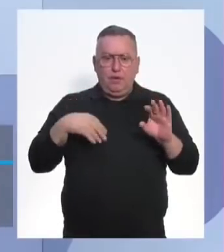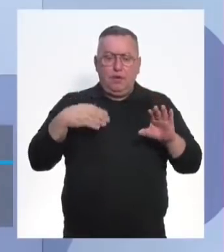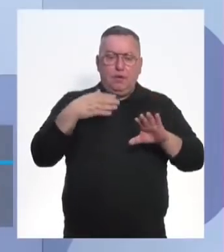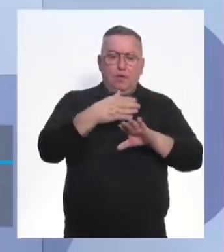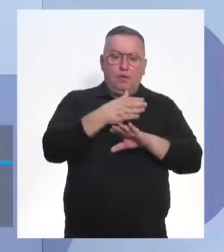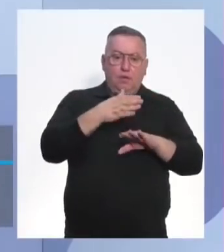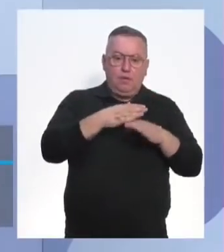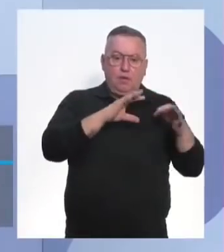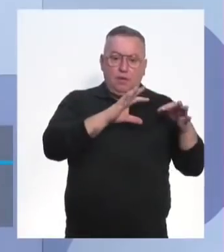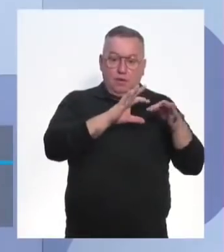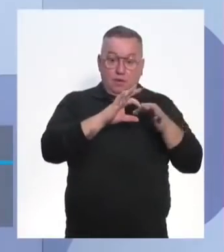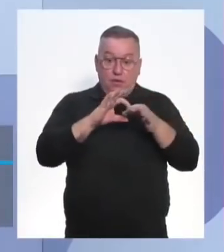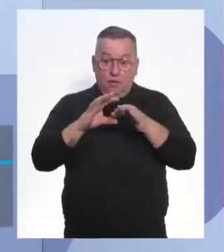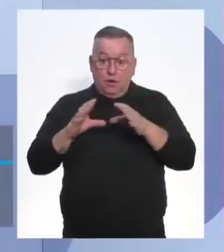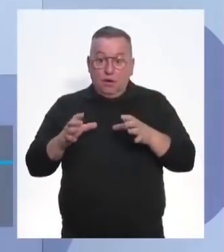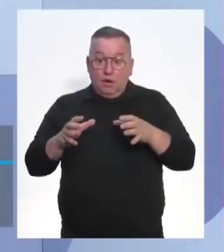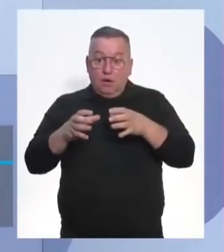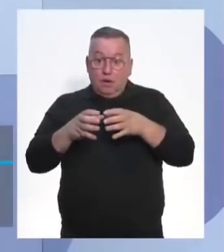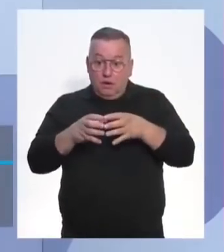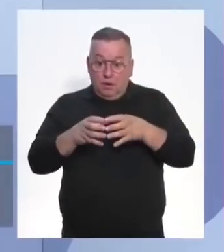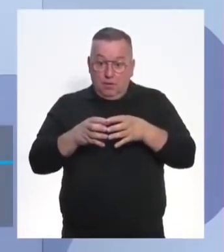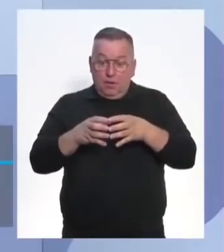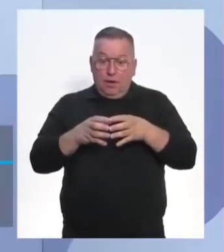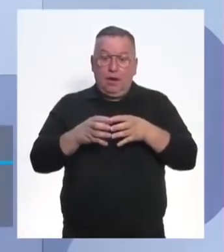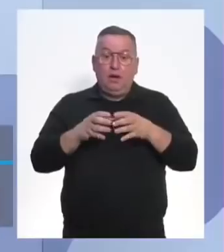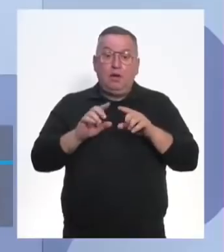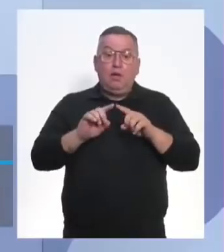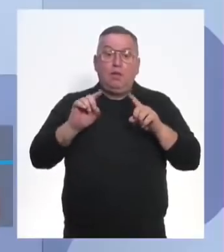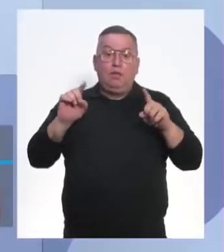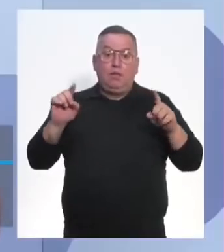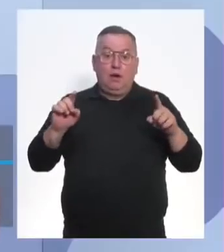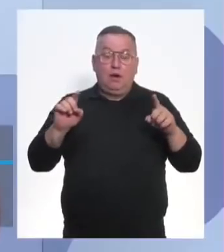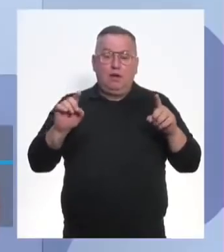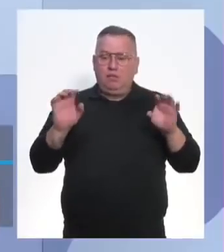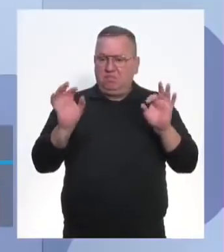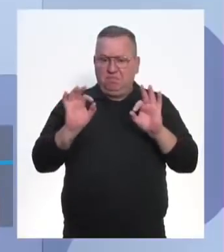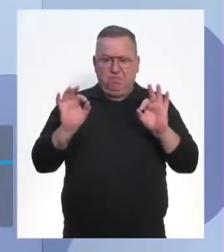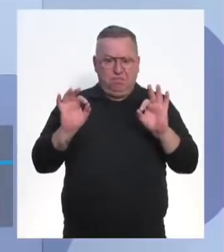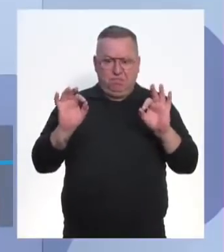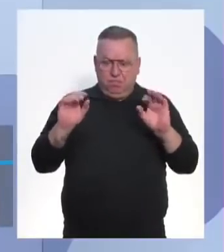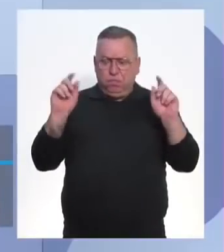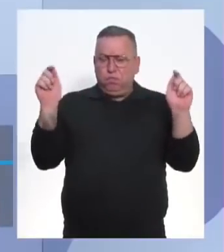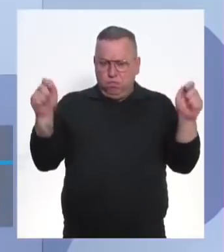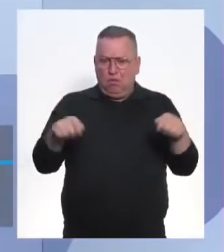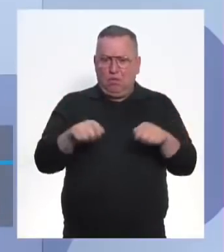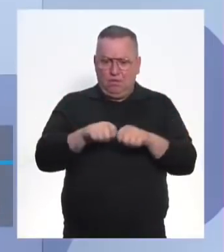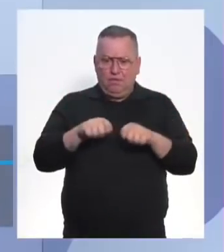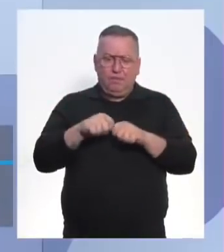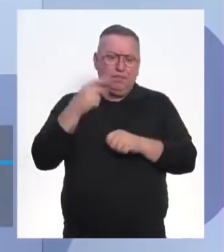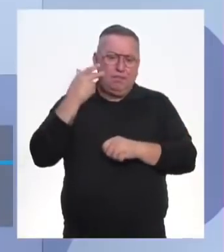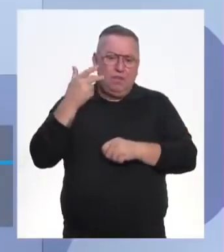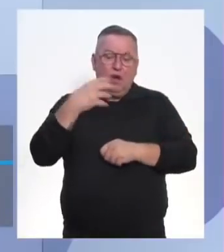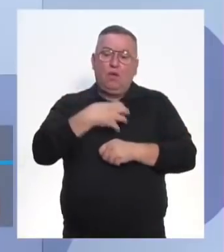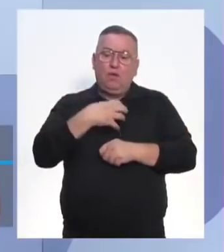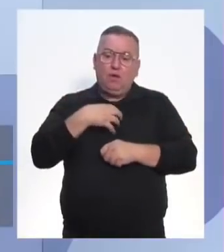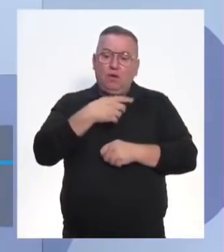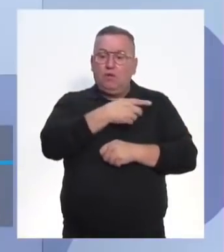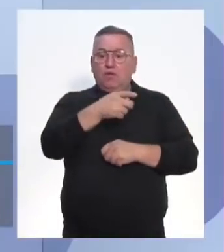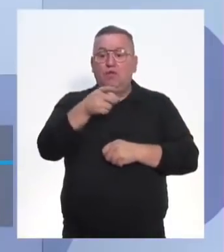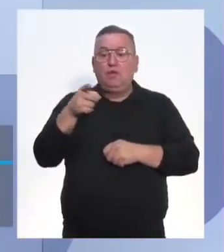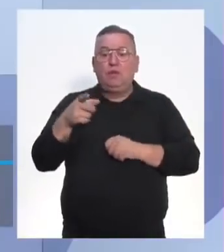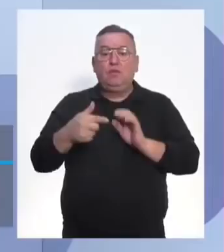um contexto de equipe, certo? Mas nada impede de realizar as missões, que também é uma forma de vocês